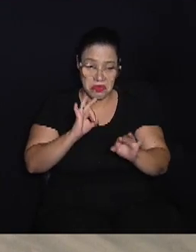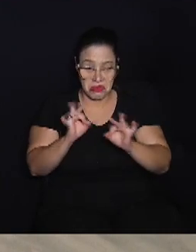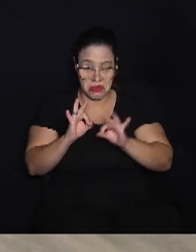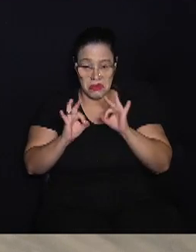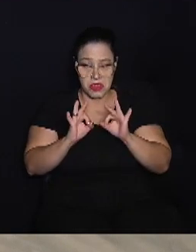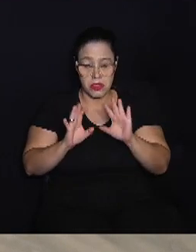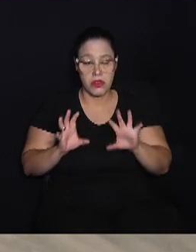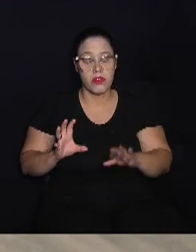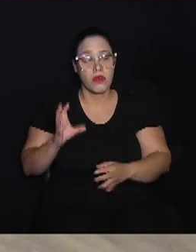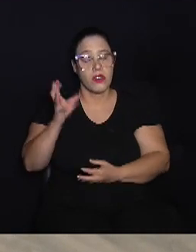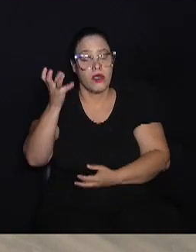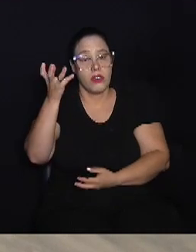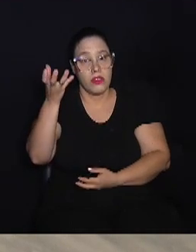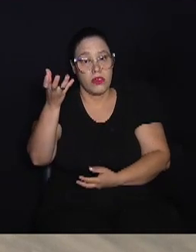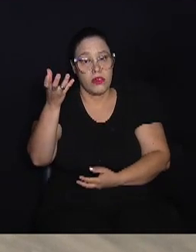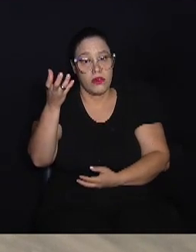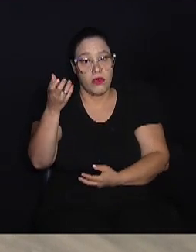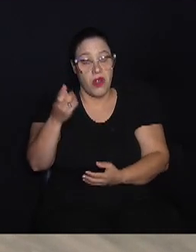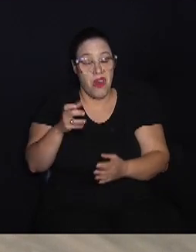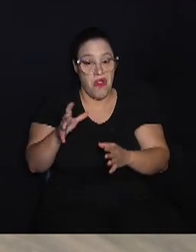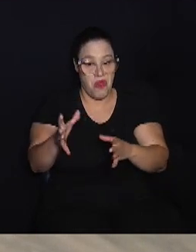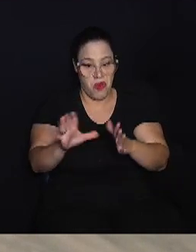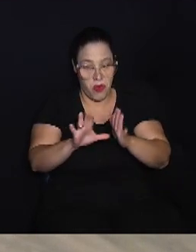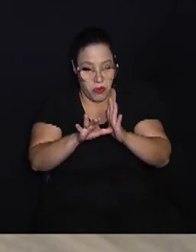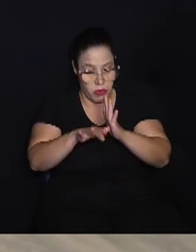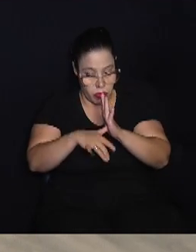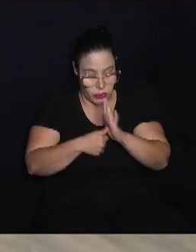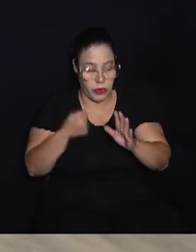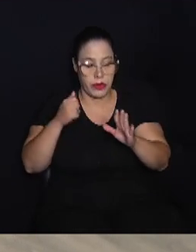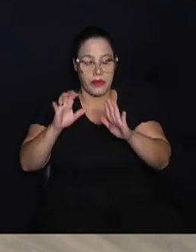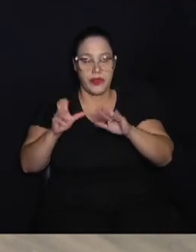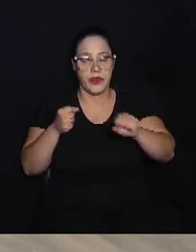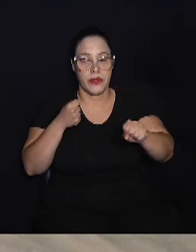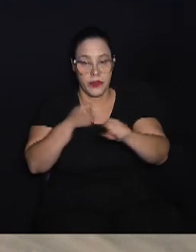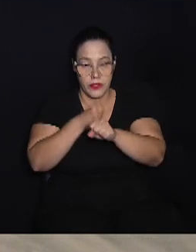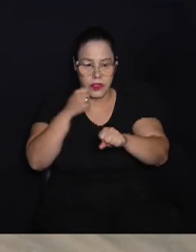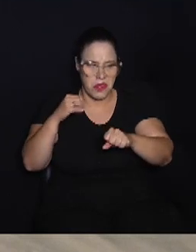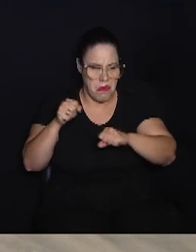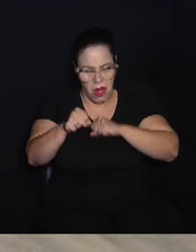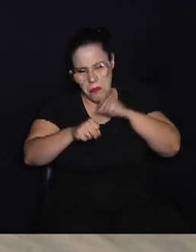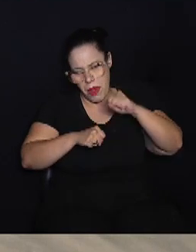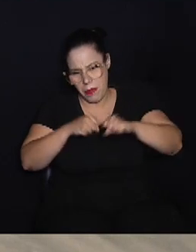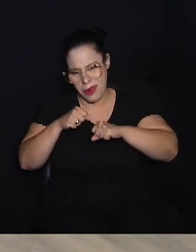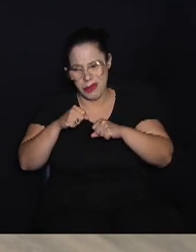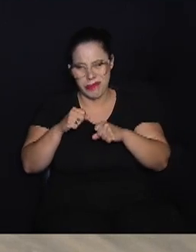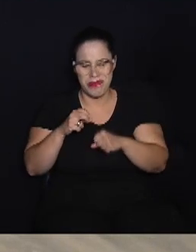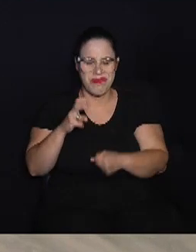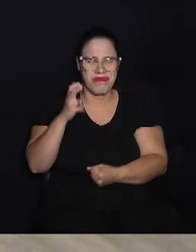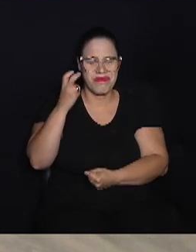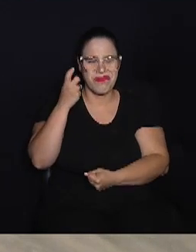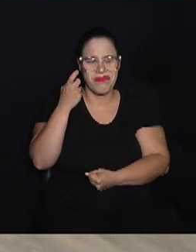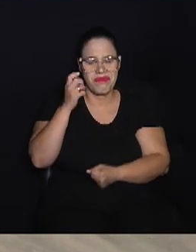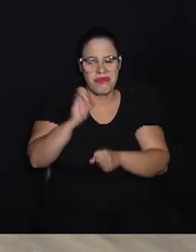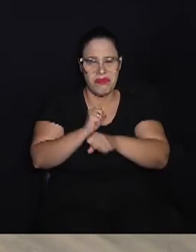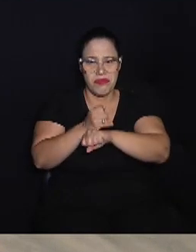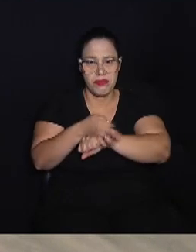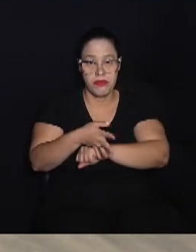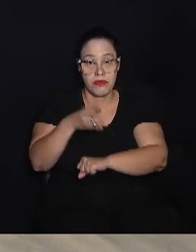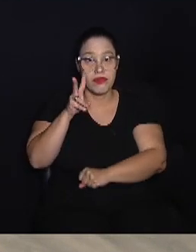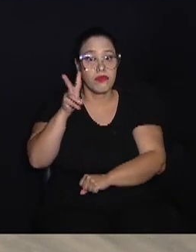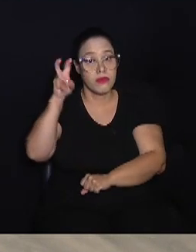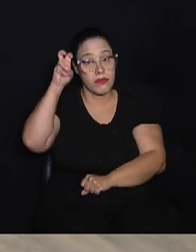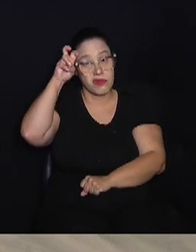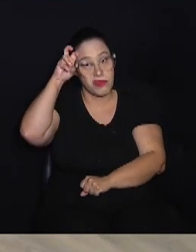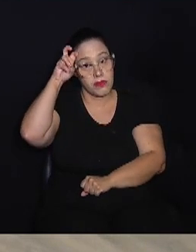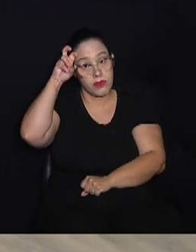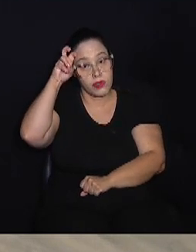danos causados pela ação de furto e vandalismo registrados na madrugada desta quinta-feira. A estrutura está